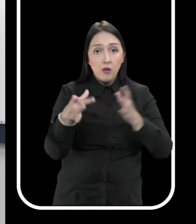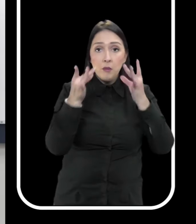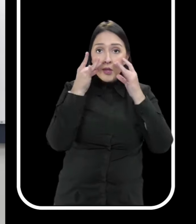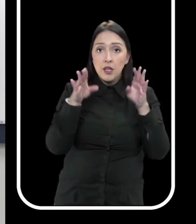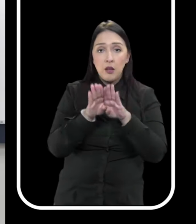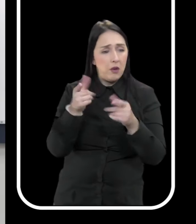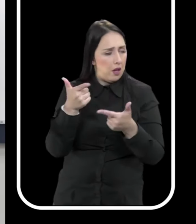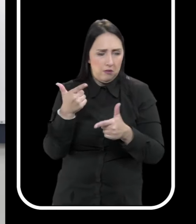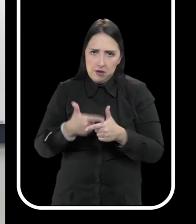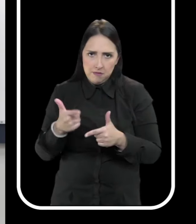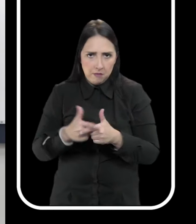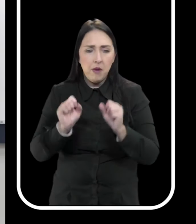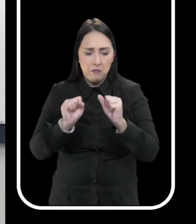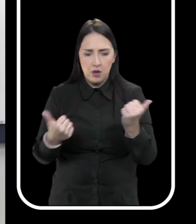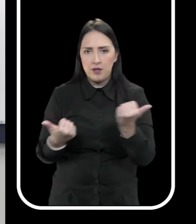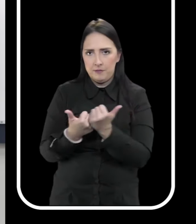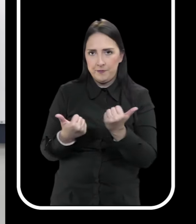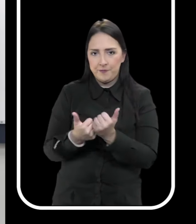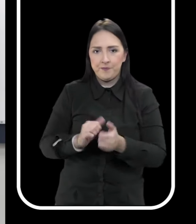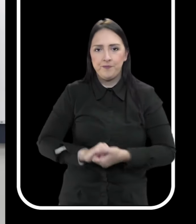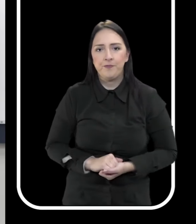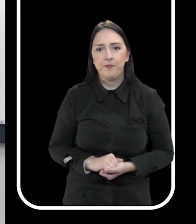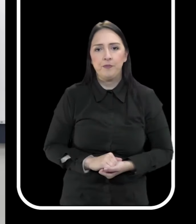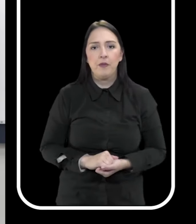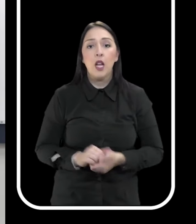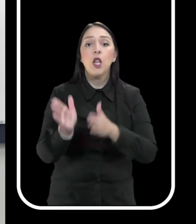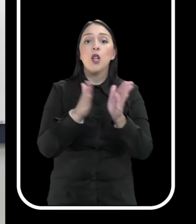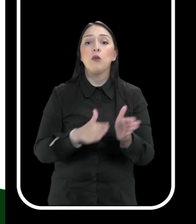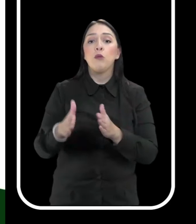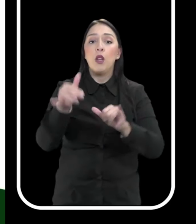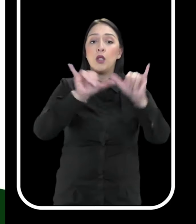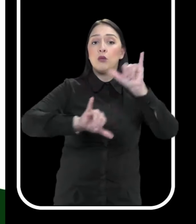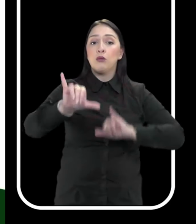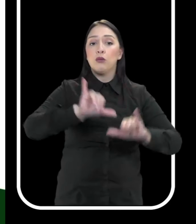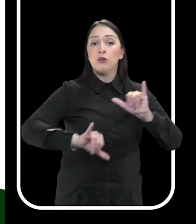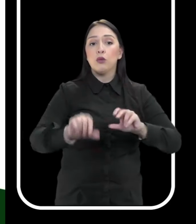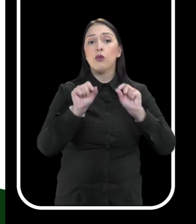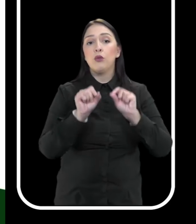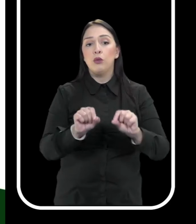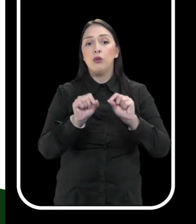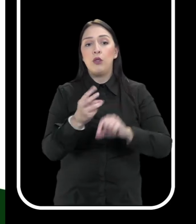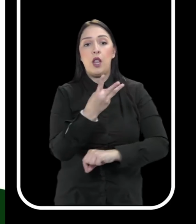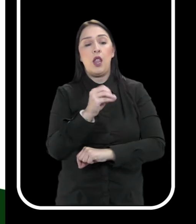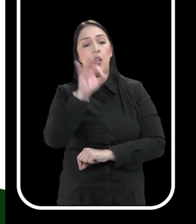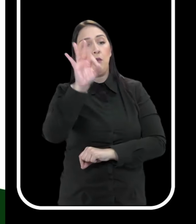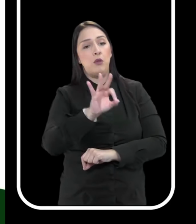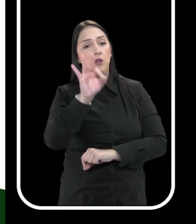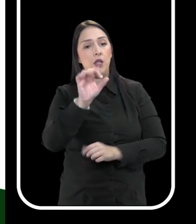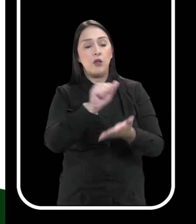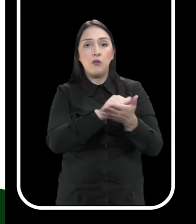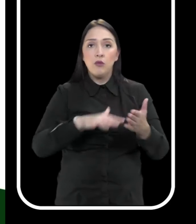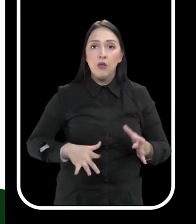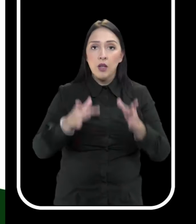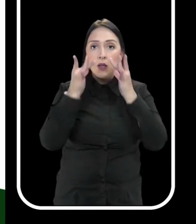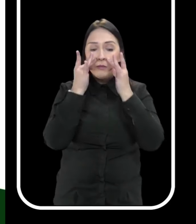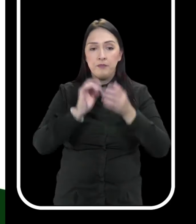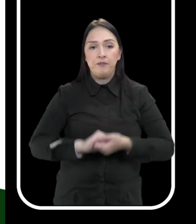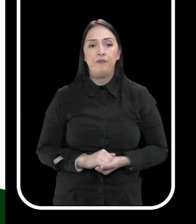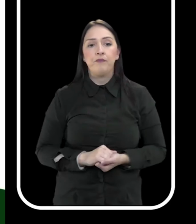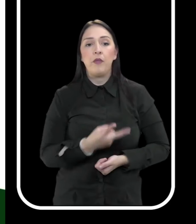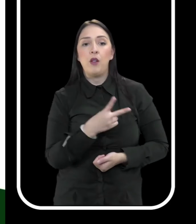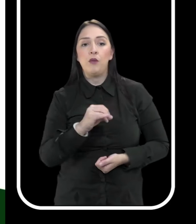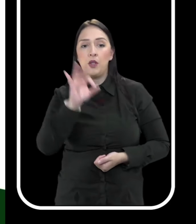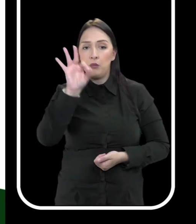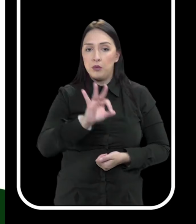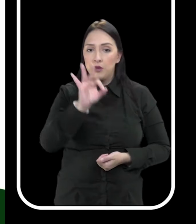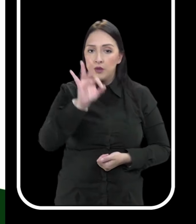atividades presenciais, não há problema nenhum. Já para o caso de processos químicos, a relação é 30% de atividades